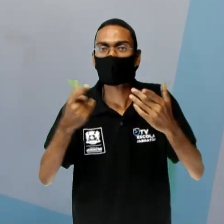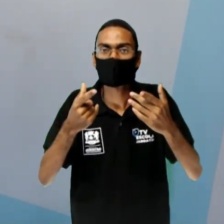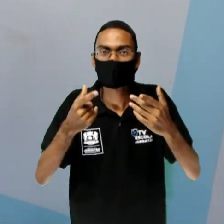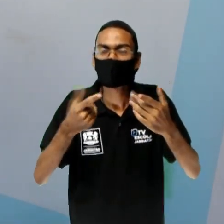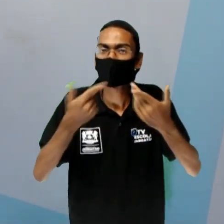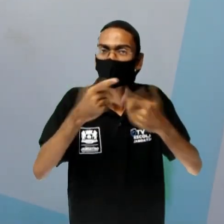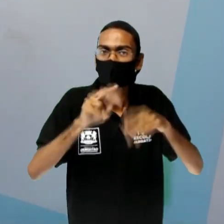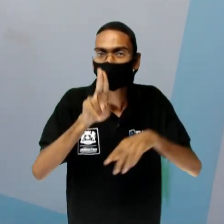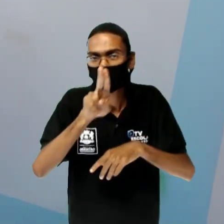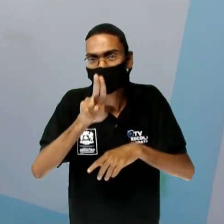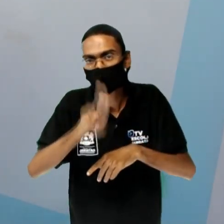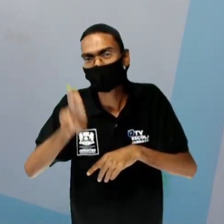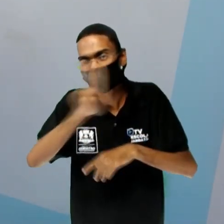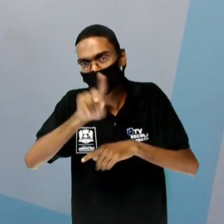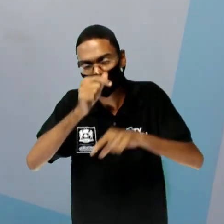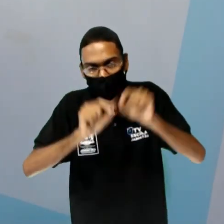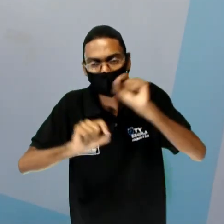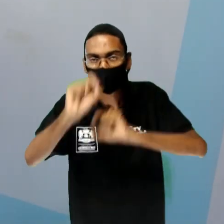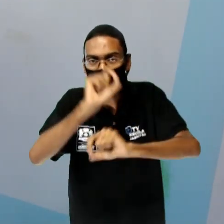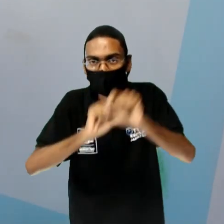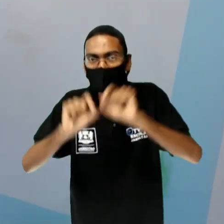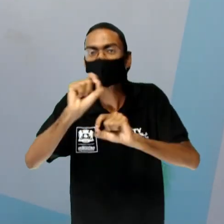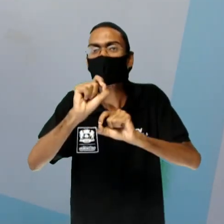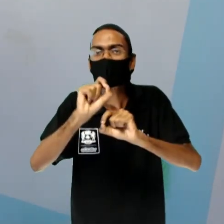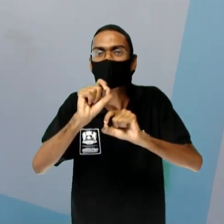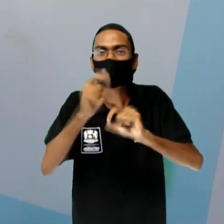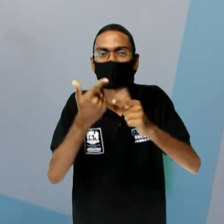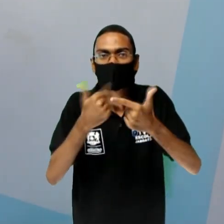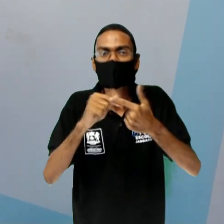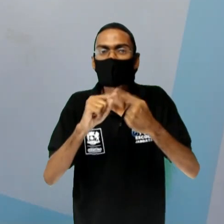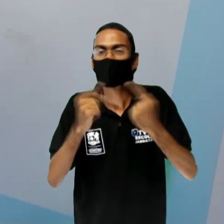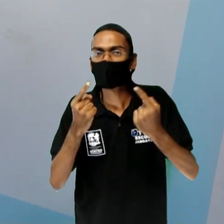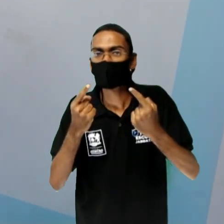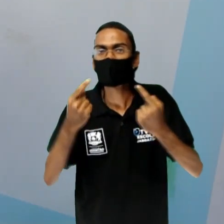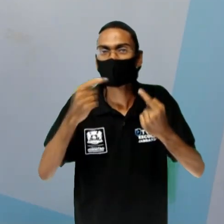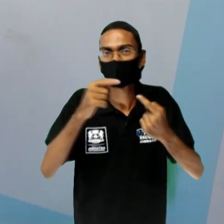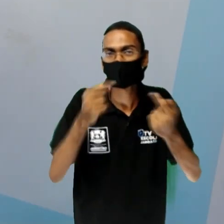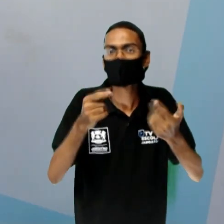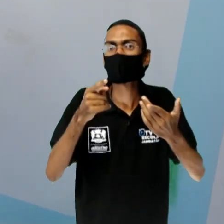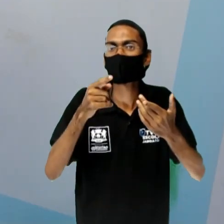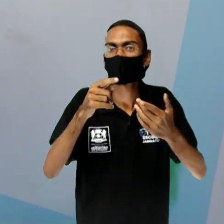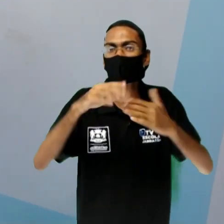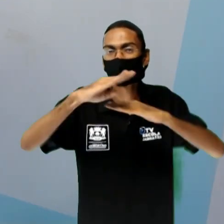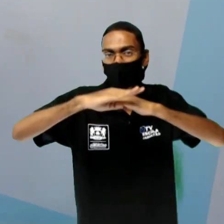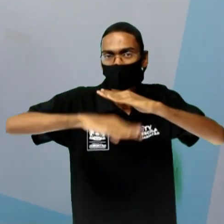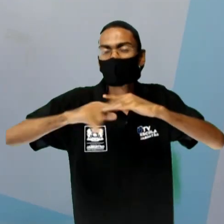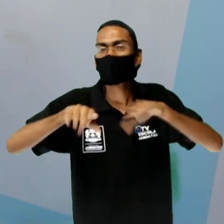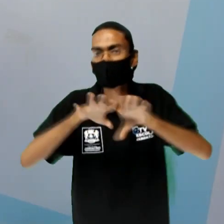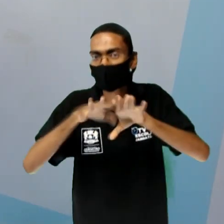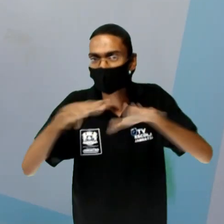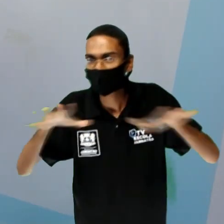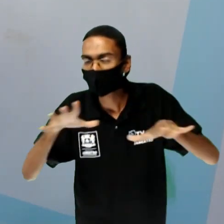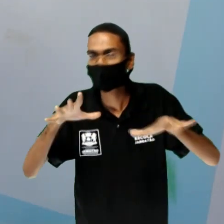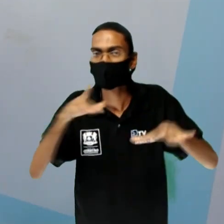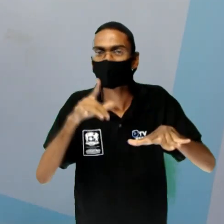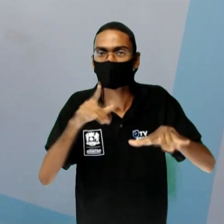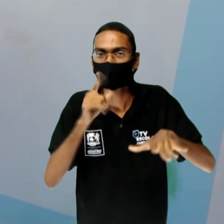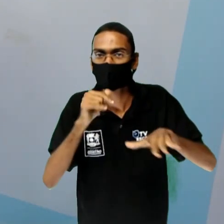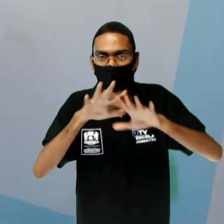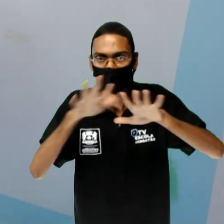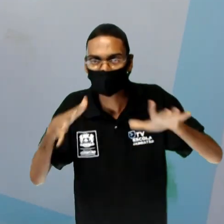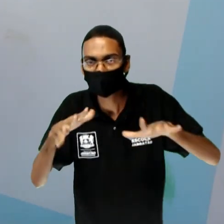do planalto à depressão, beleza? E aí a depressão, quando a gente fala do Mar Morto, é a maior depressão do